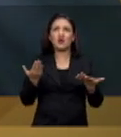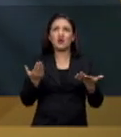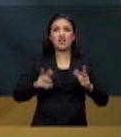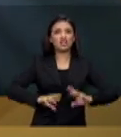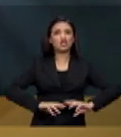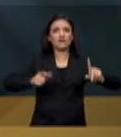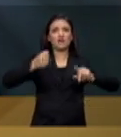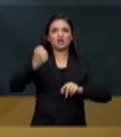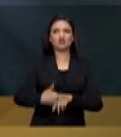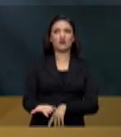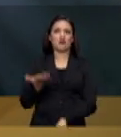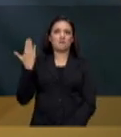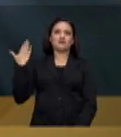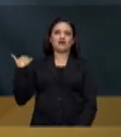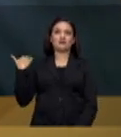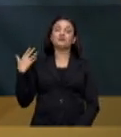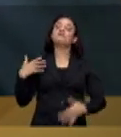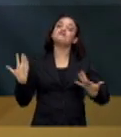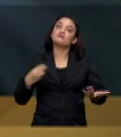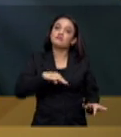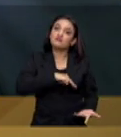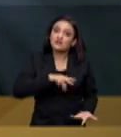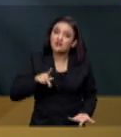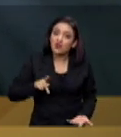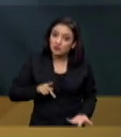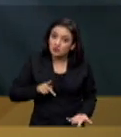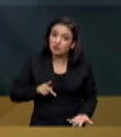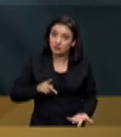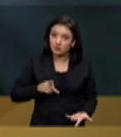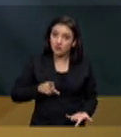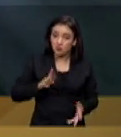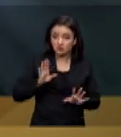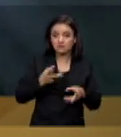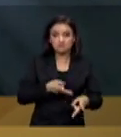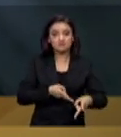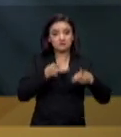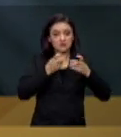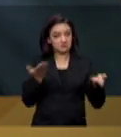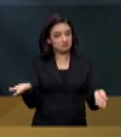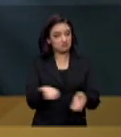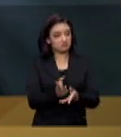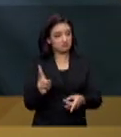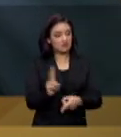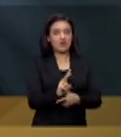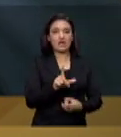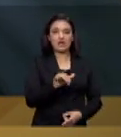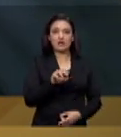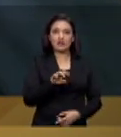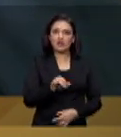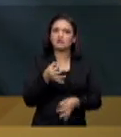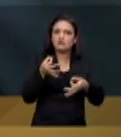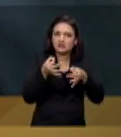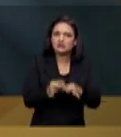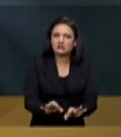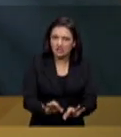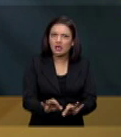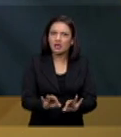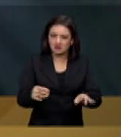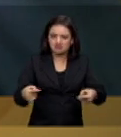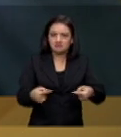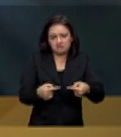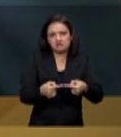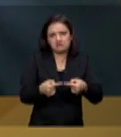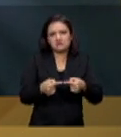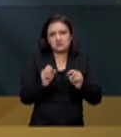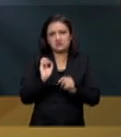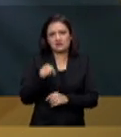antecedentes. Entende o Ministério Público que a liminar é correta, adequada e coerente, as mudanças